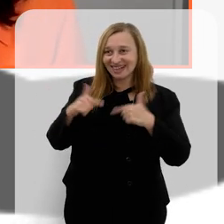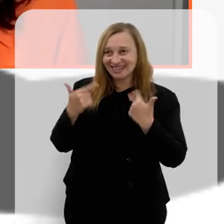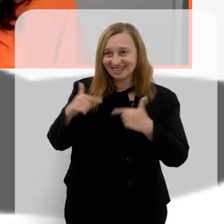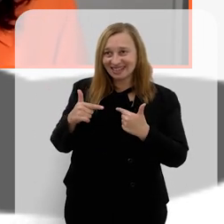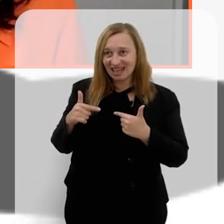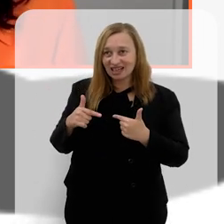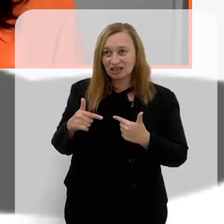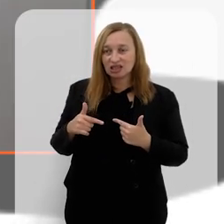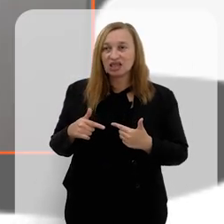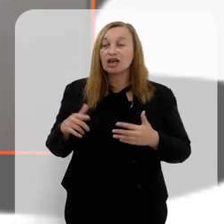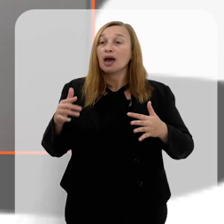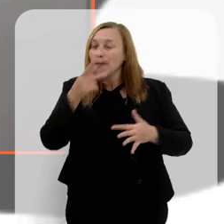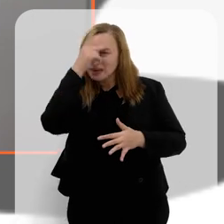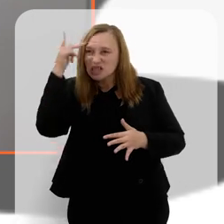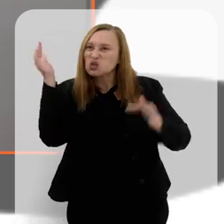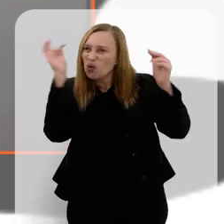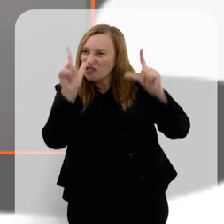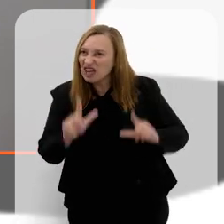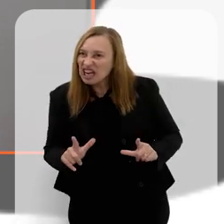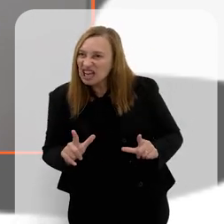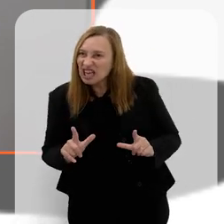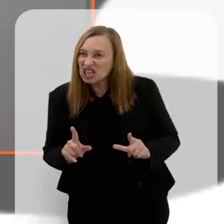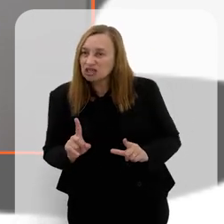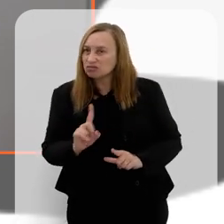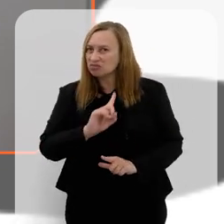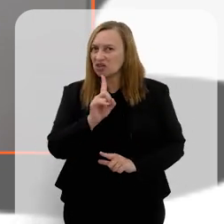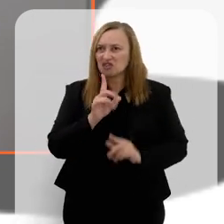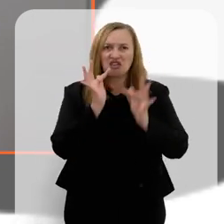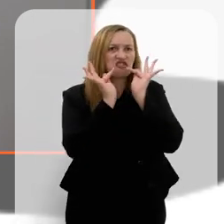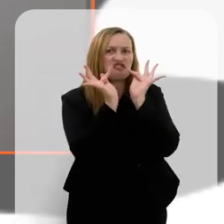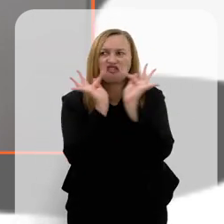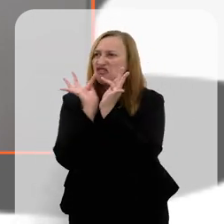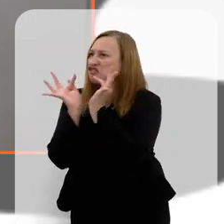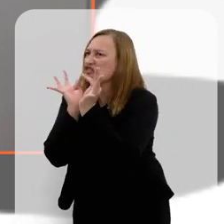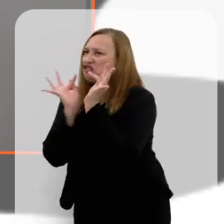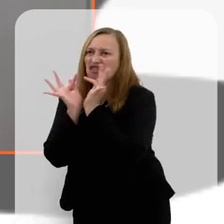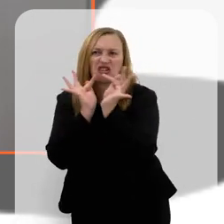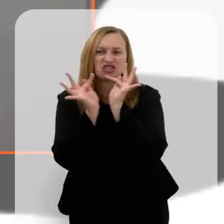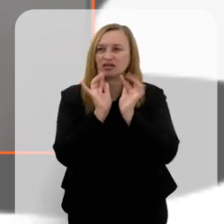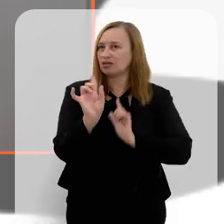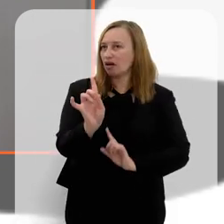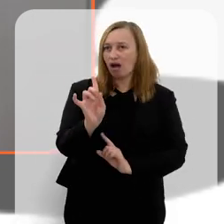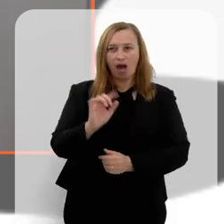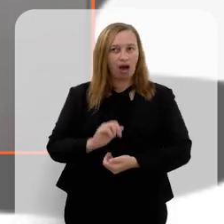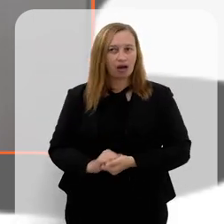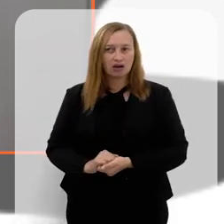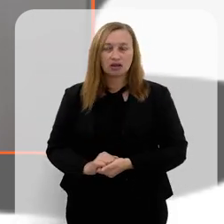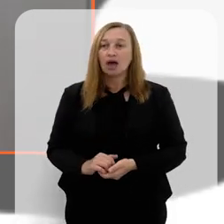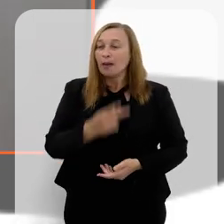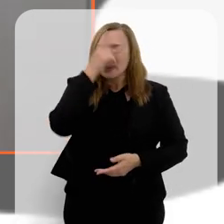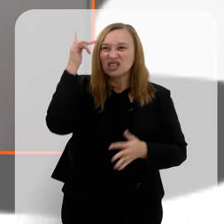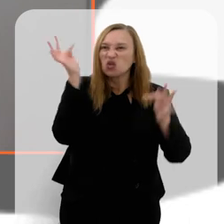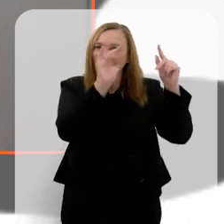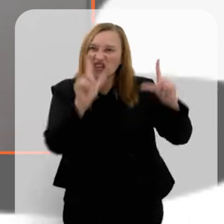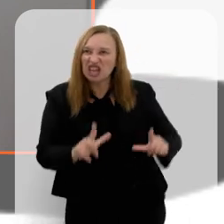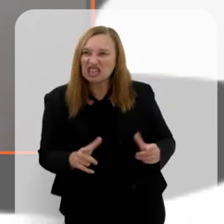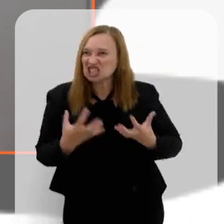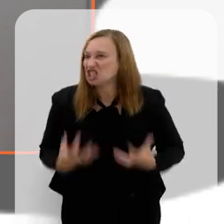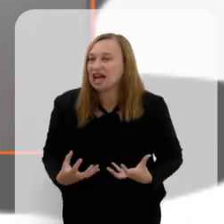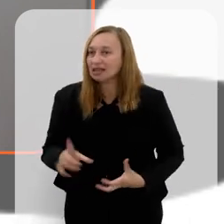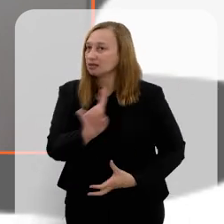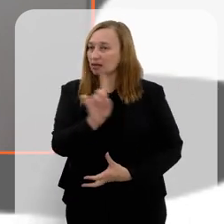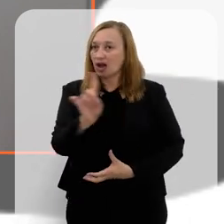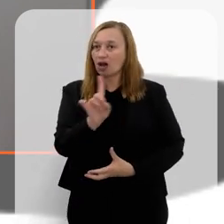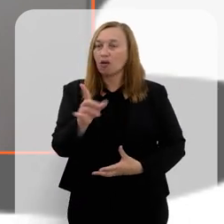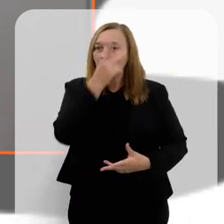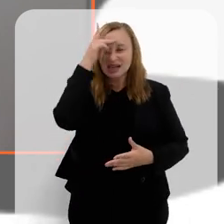engraçado, gente feliz não fica por aí falando da vida dos outros. Gente feliz não